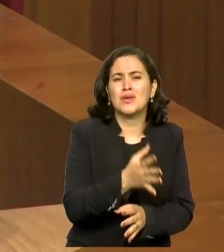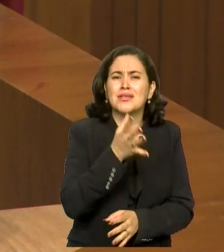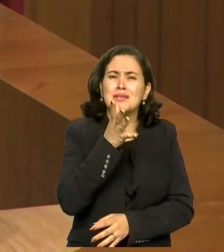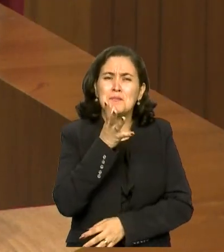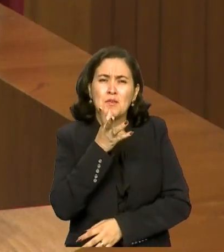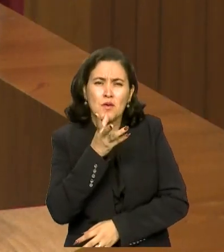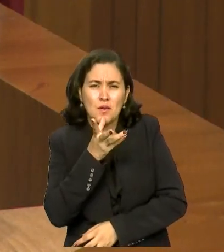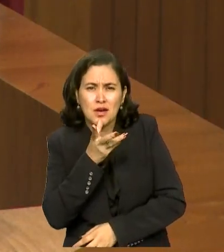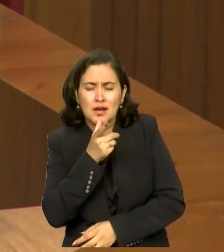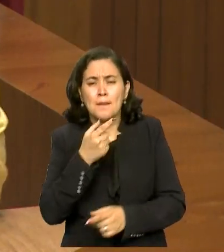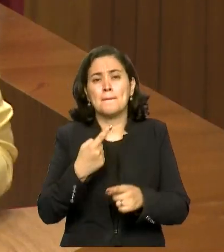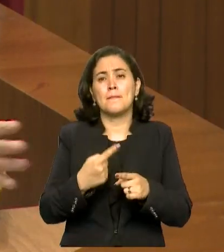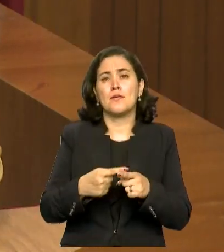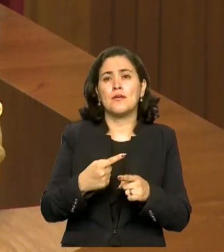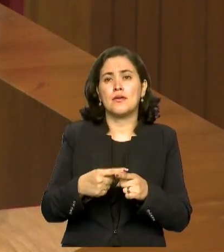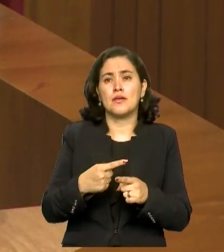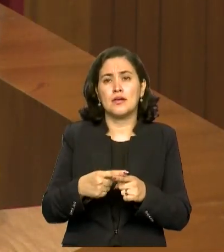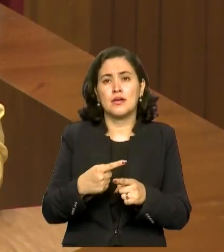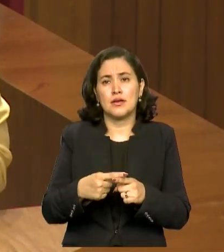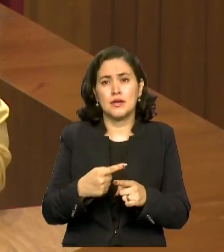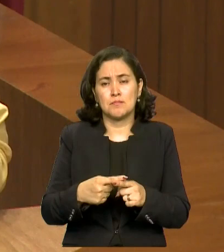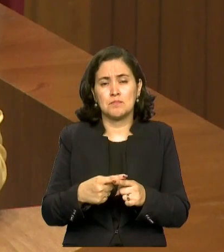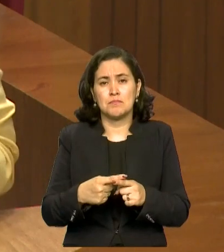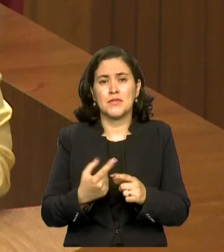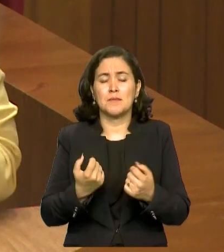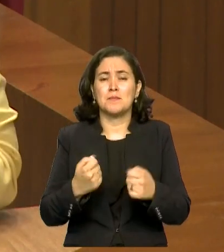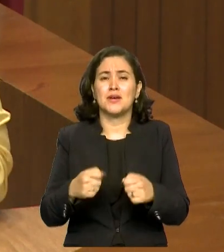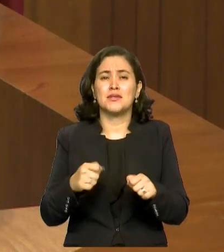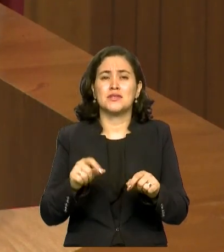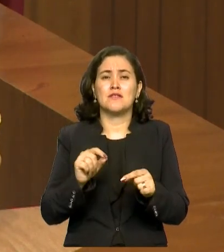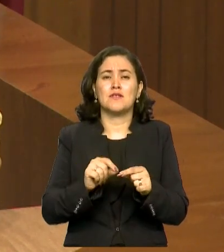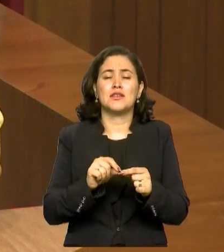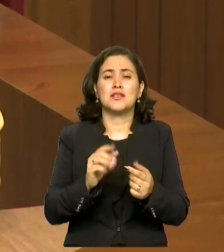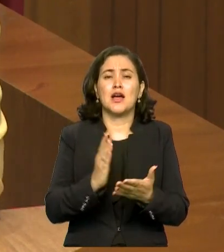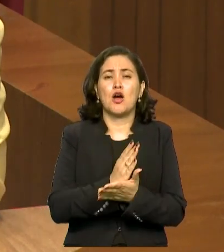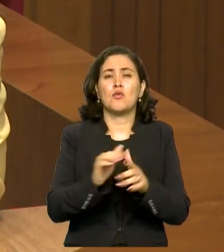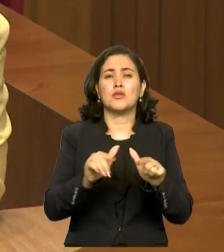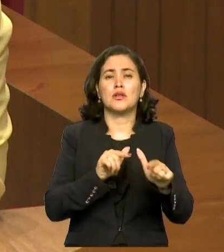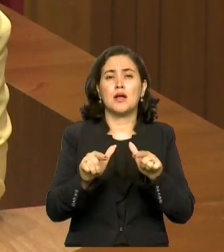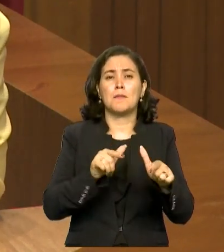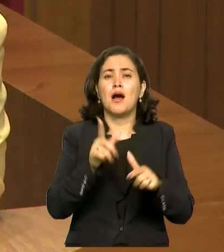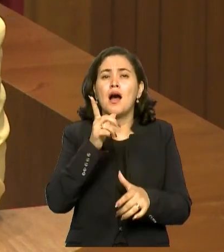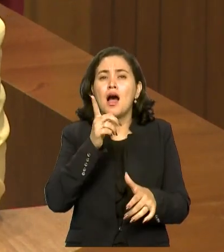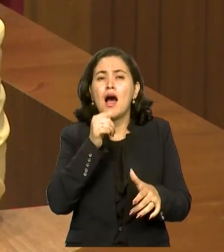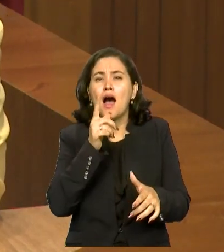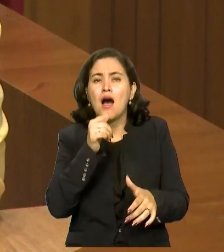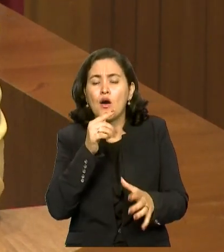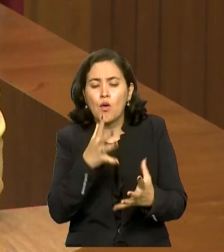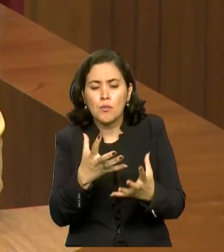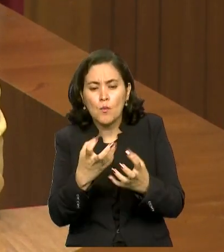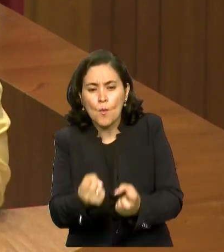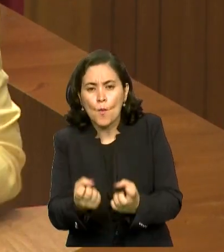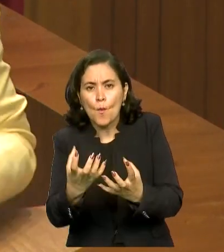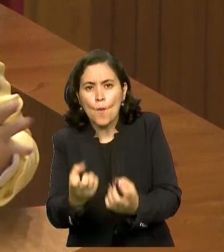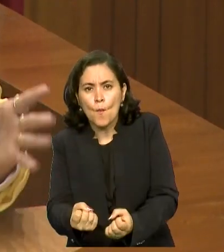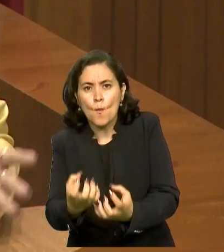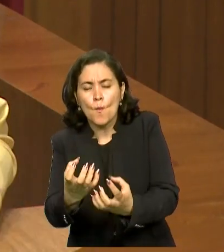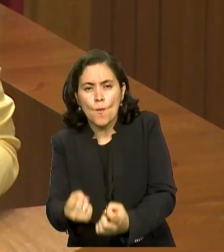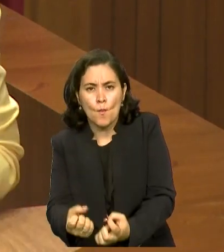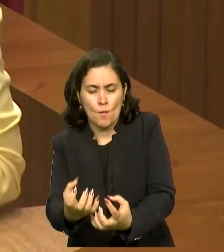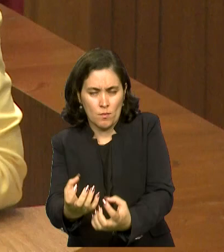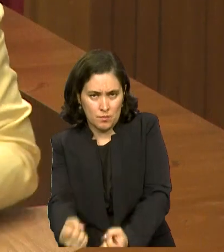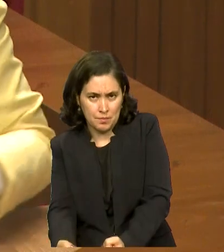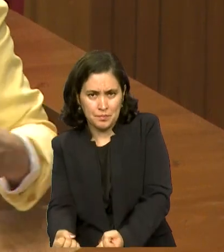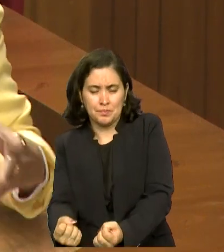pouquinho, porque tivemos que fazer algumas drenagens nos pontos estratégicos da rua, seja com a passagem molhada, e é uma